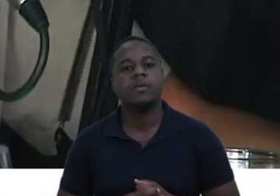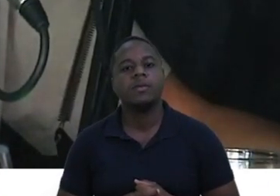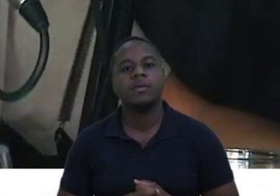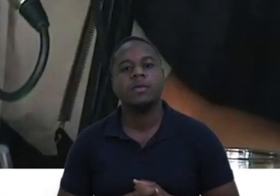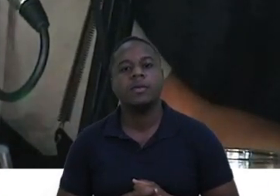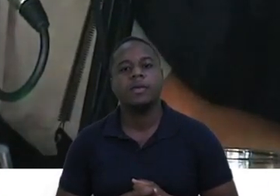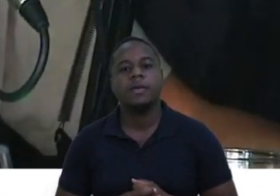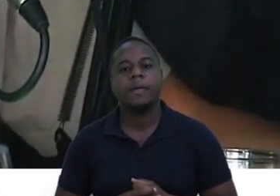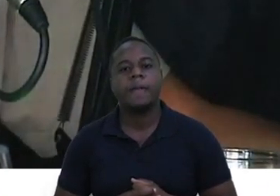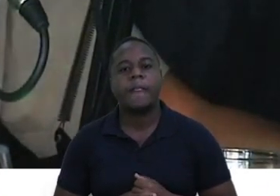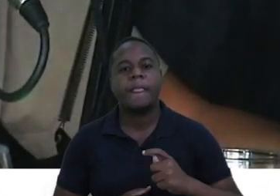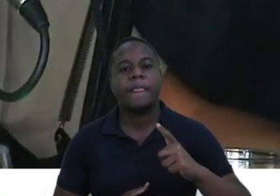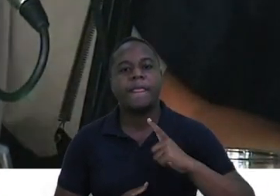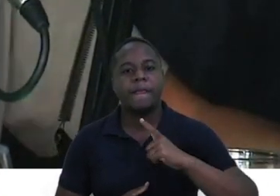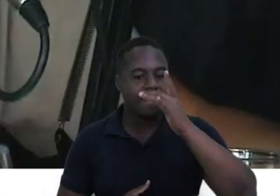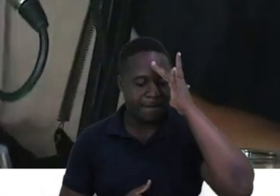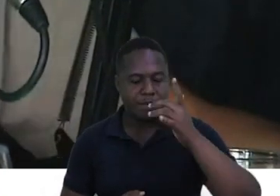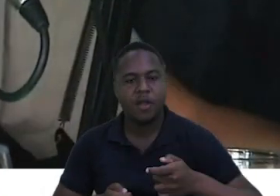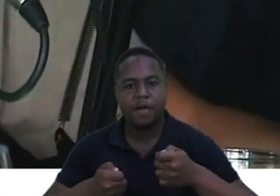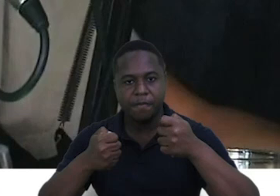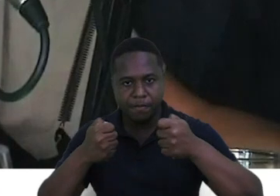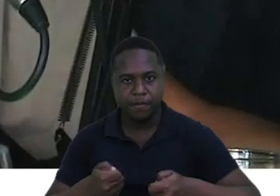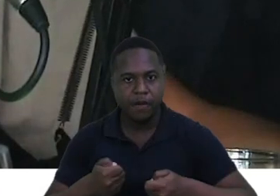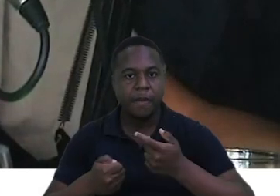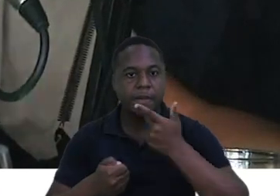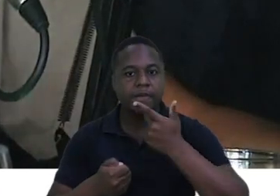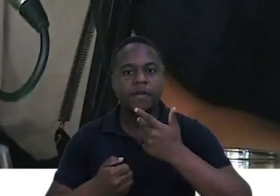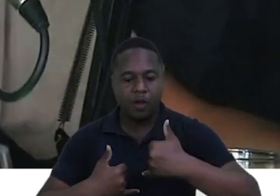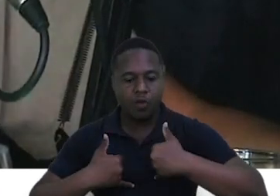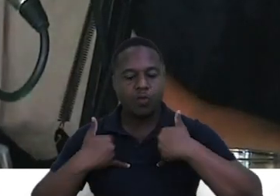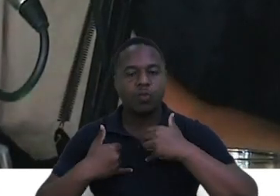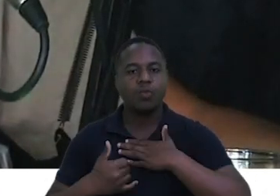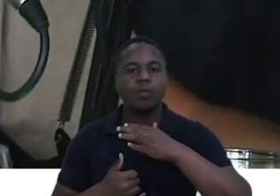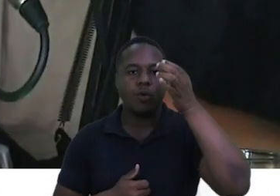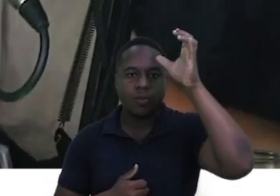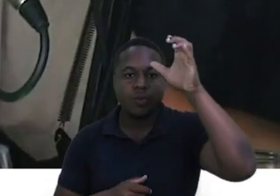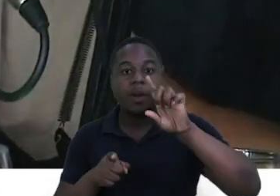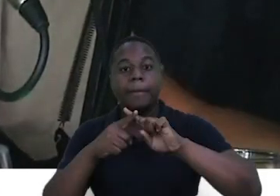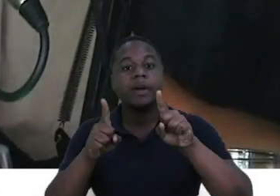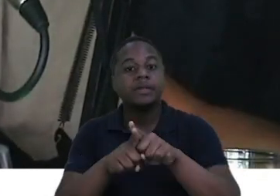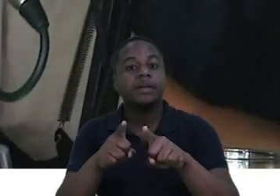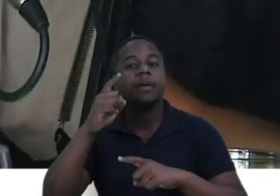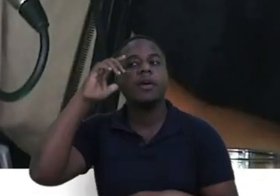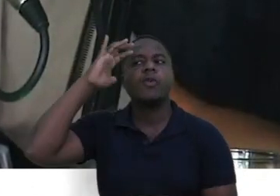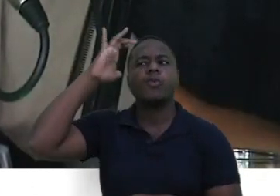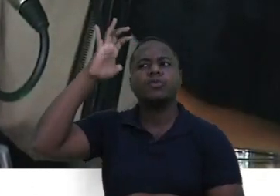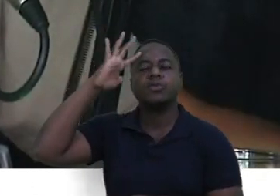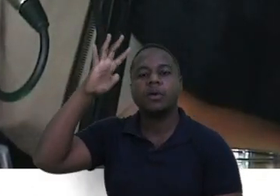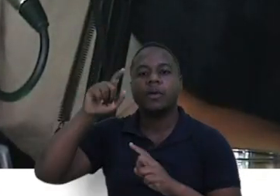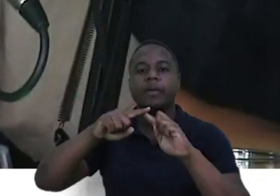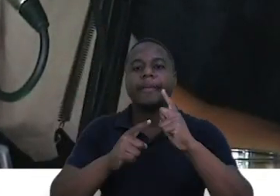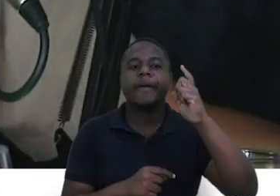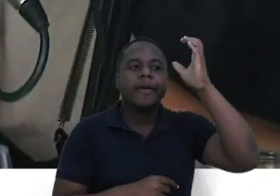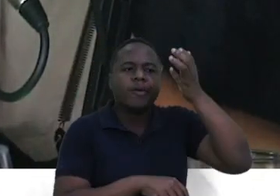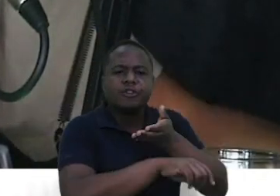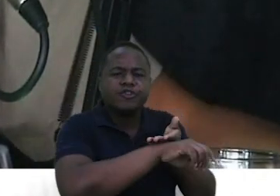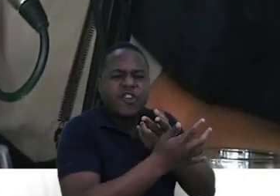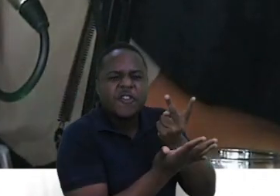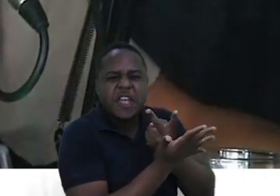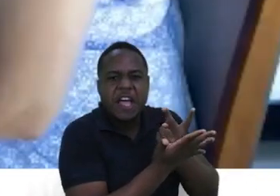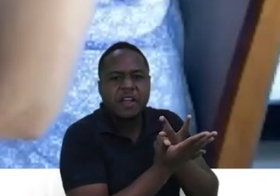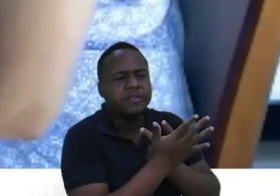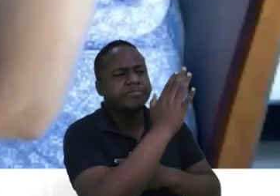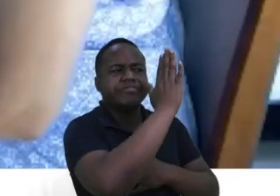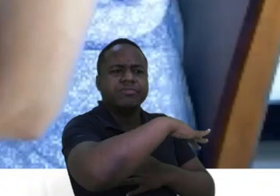de afirmação, nesse momento de reflexão, desconstrução e construindo um lugar